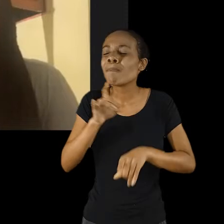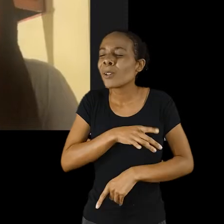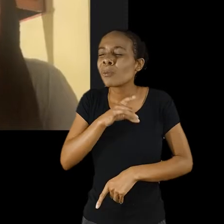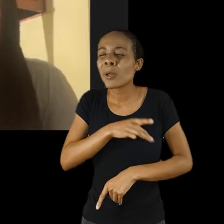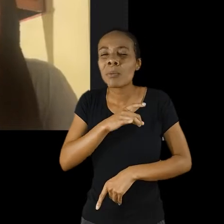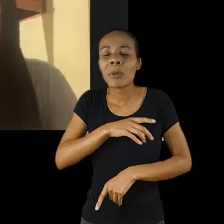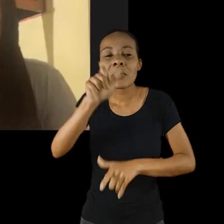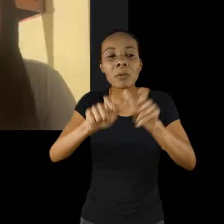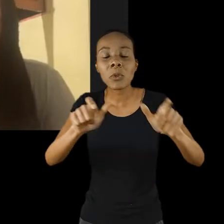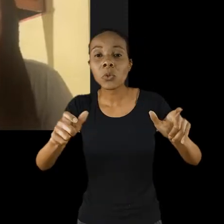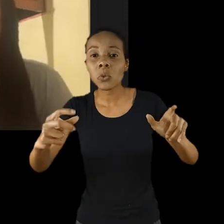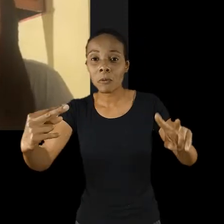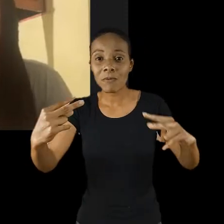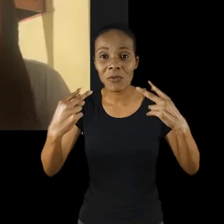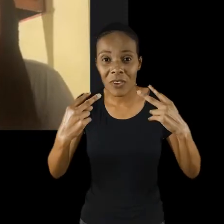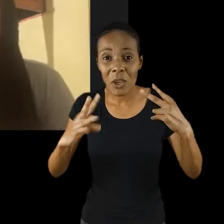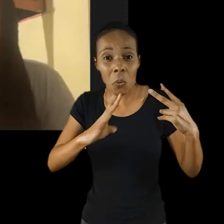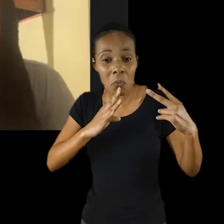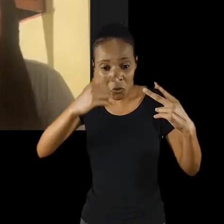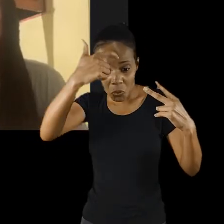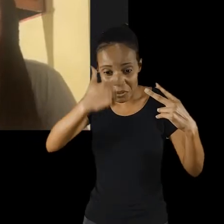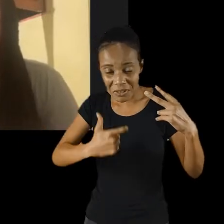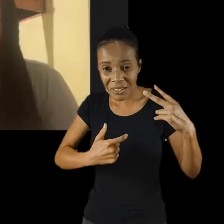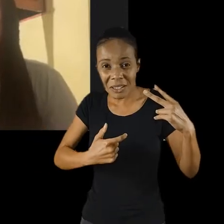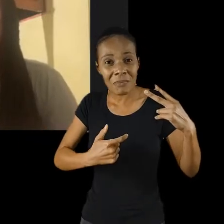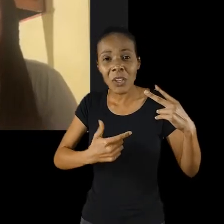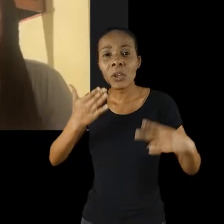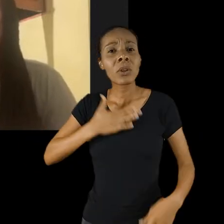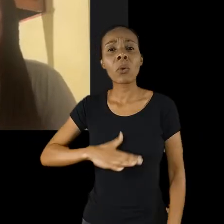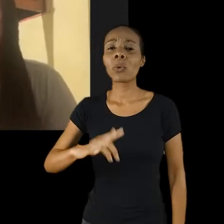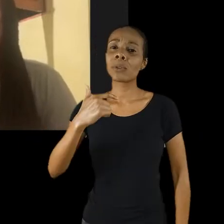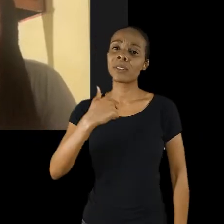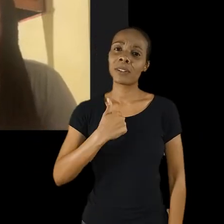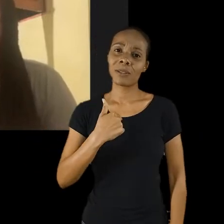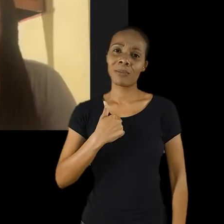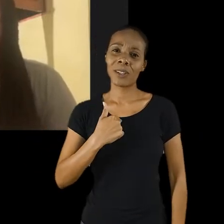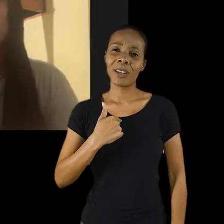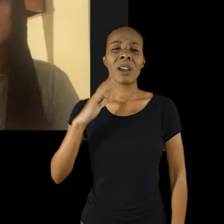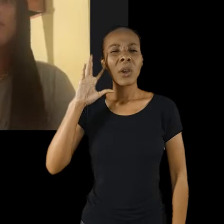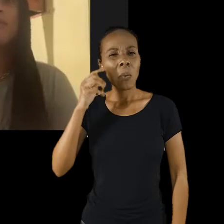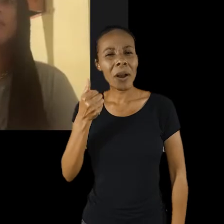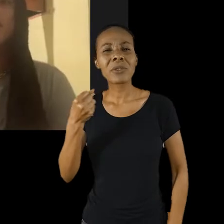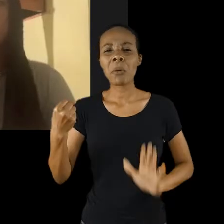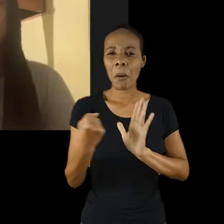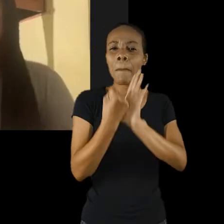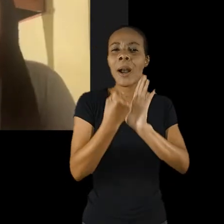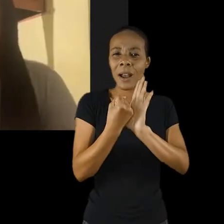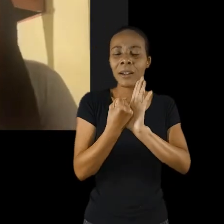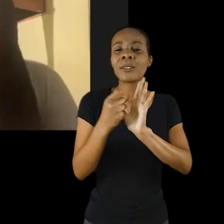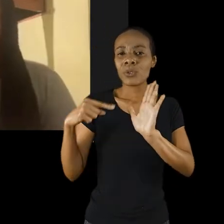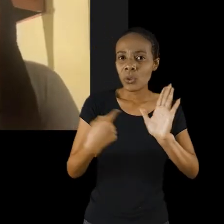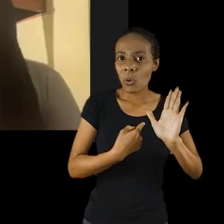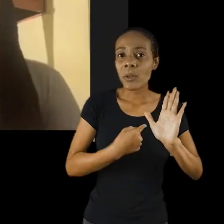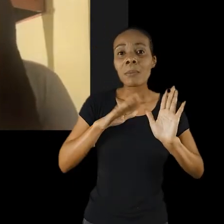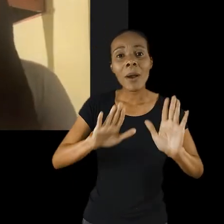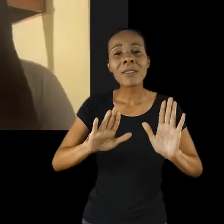Sabe? Isso é algo que eu sei que é uma chaga, assim, é uma chaga, uma ferida, acho que de todos nós, mas uma ferida muito, assim, da gente que é preto, sabe?